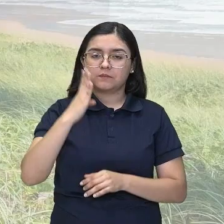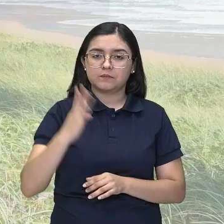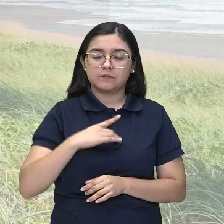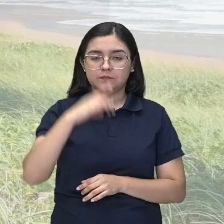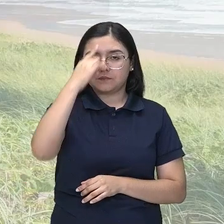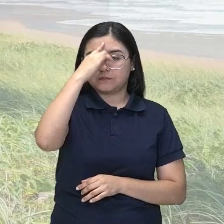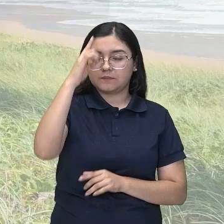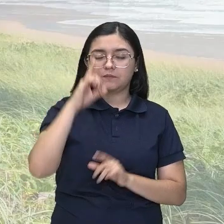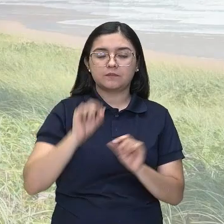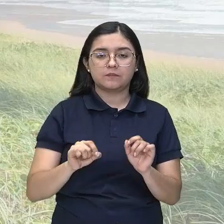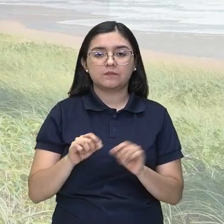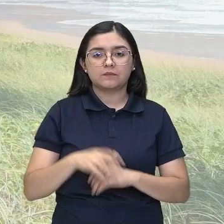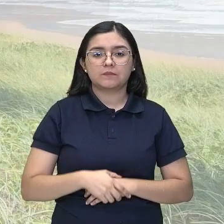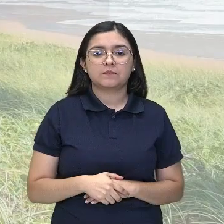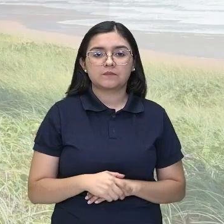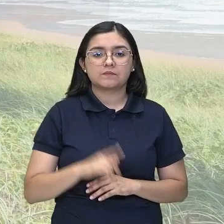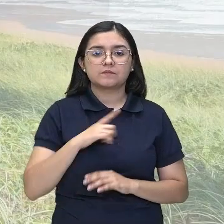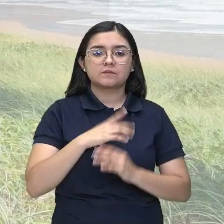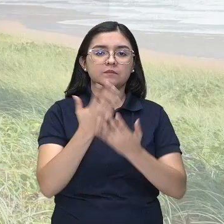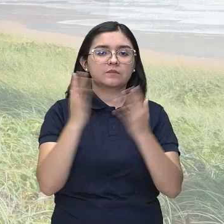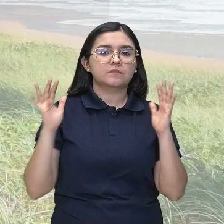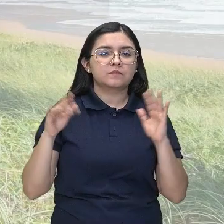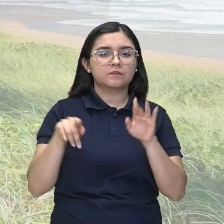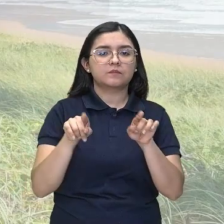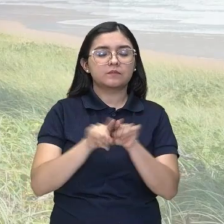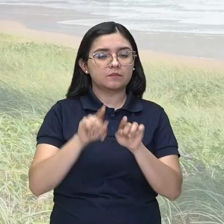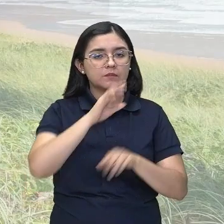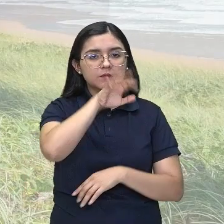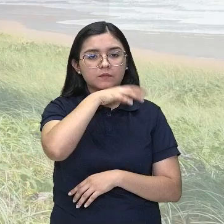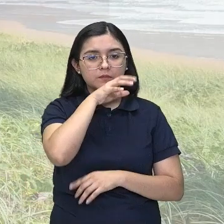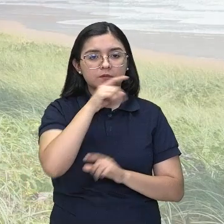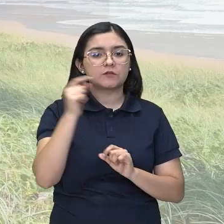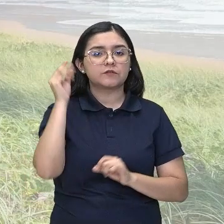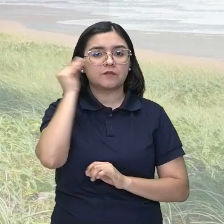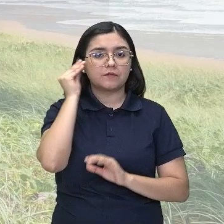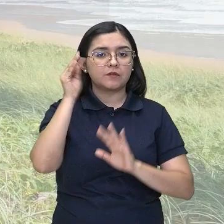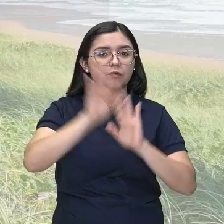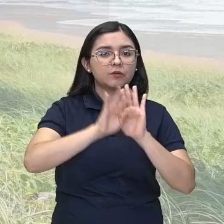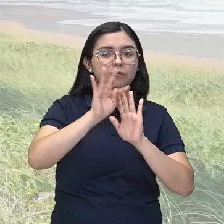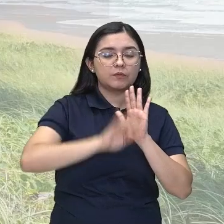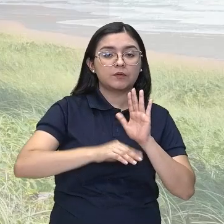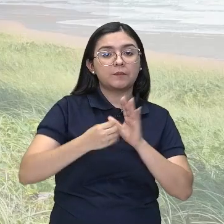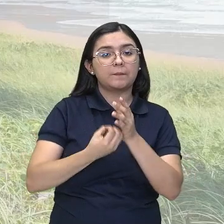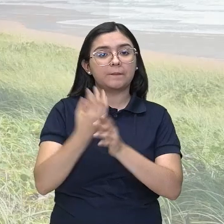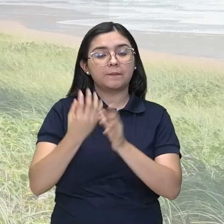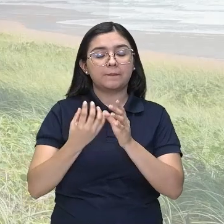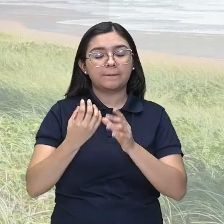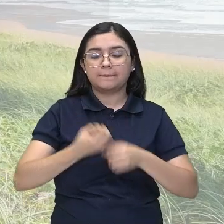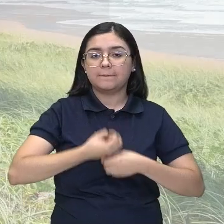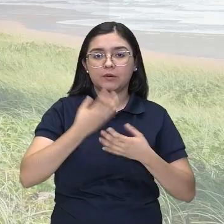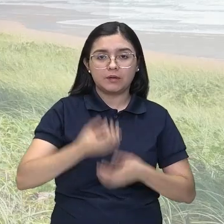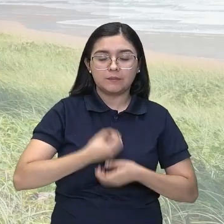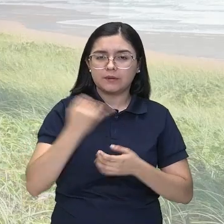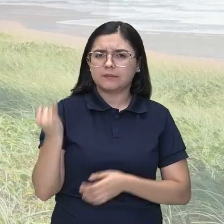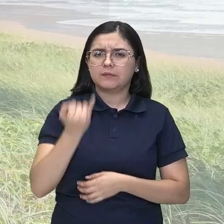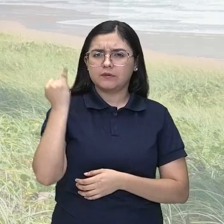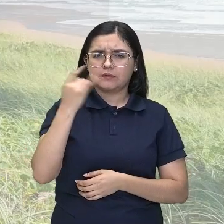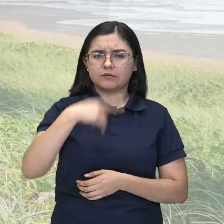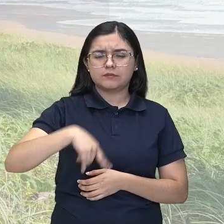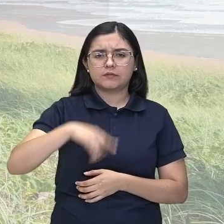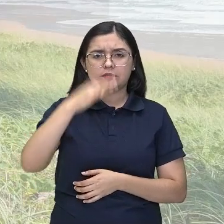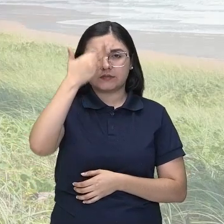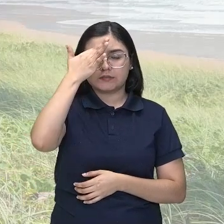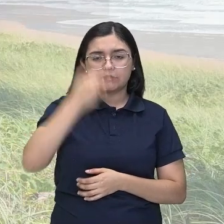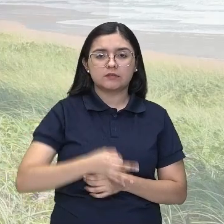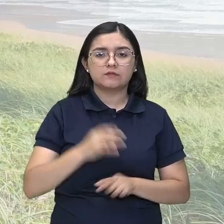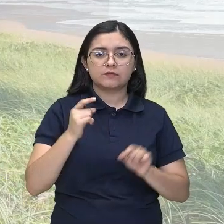pensar muito na fauna e na flora, como a gente vai ver nesse poema. Um poema tão importante que com certeza você vai